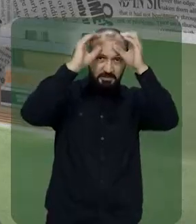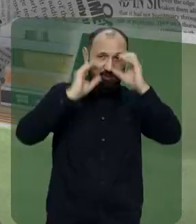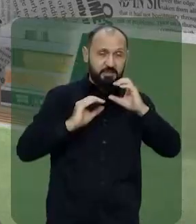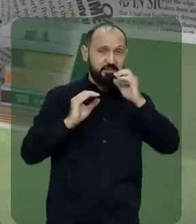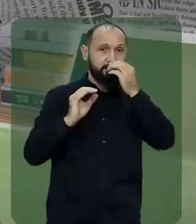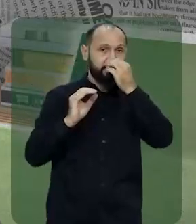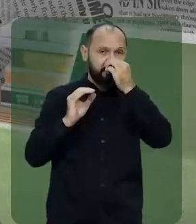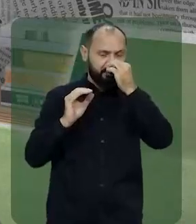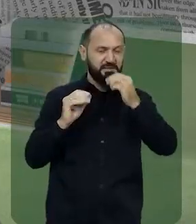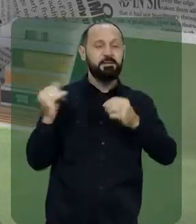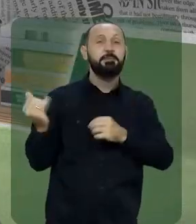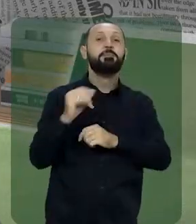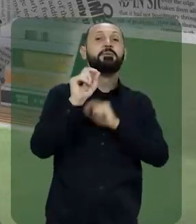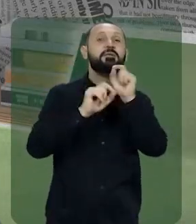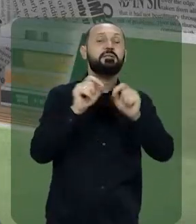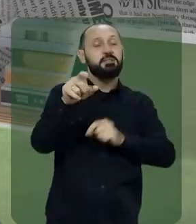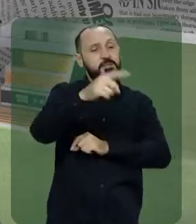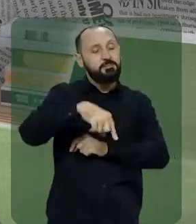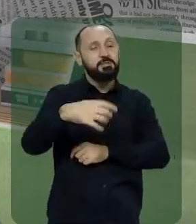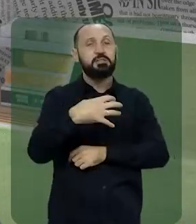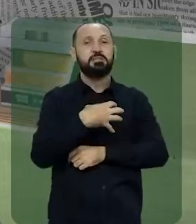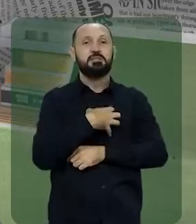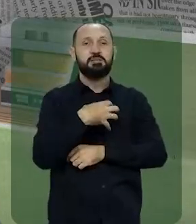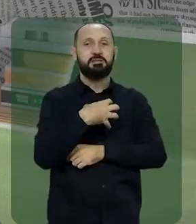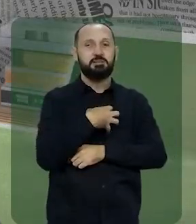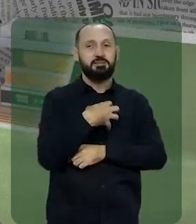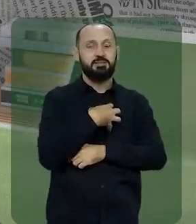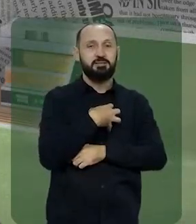muito importante que as pessoas sintam-se